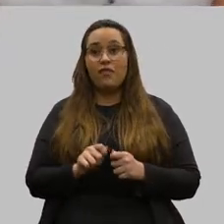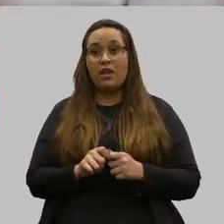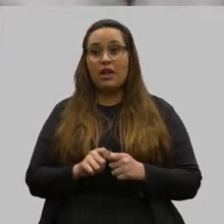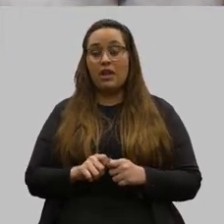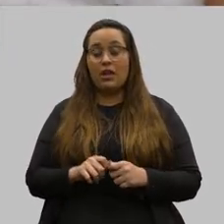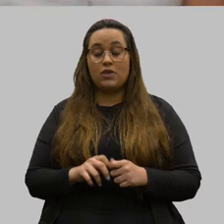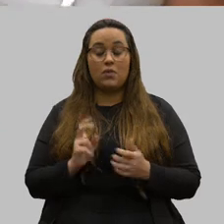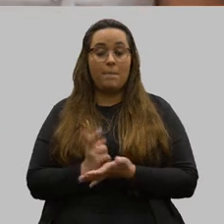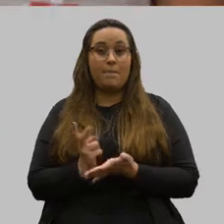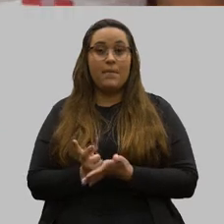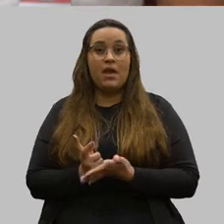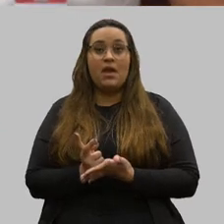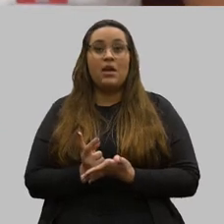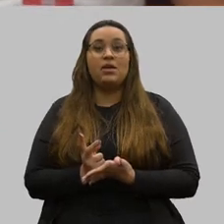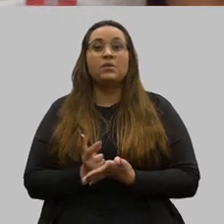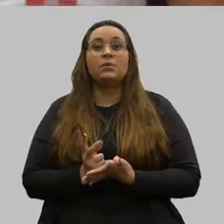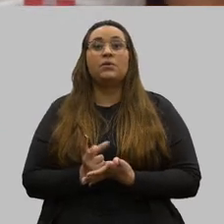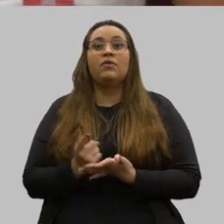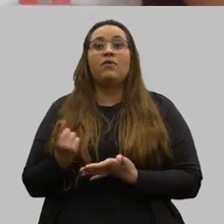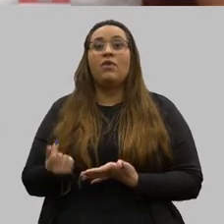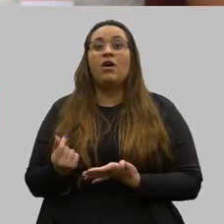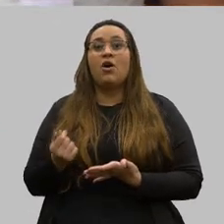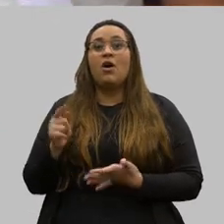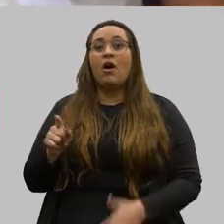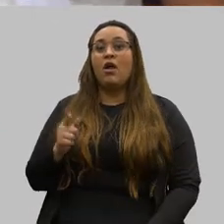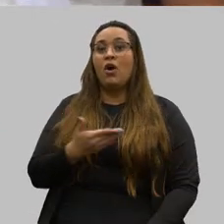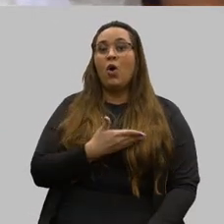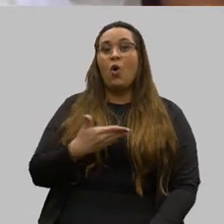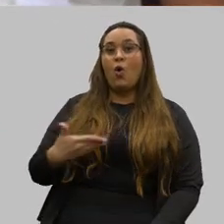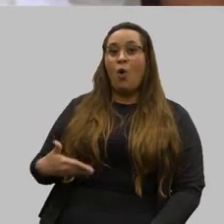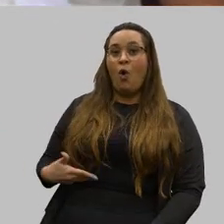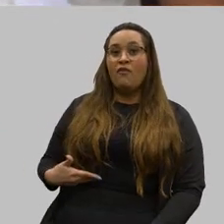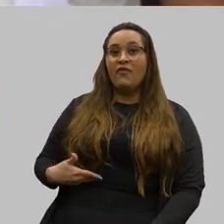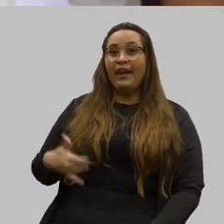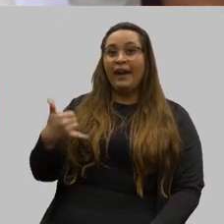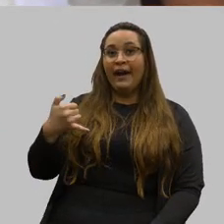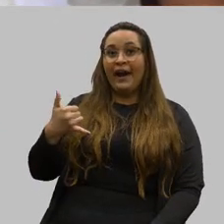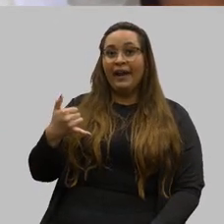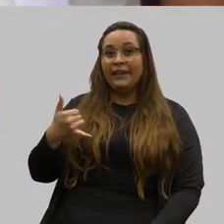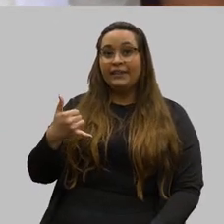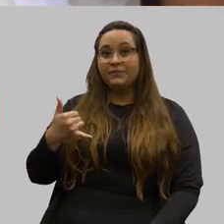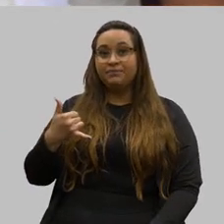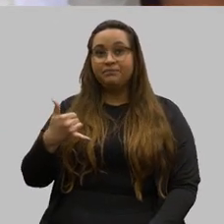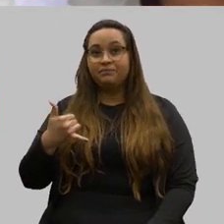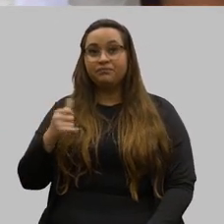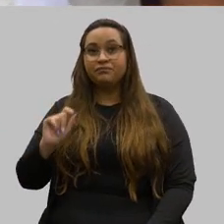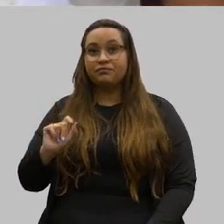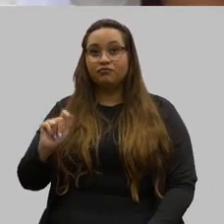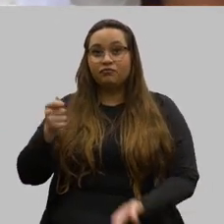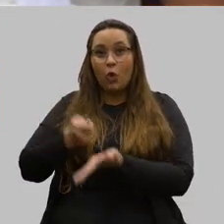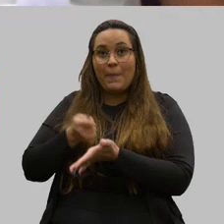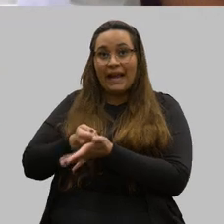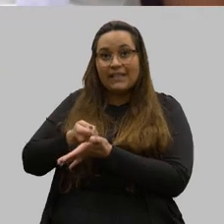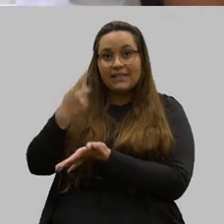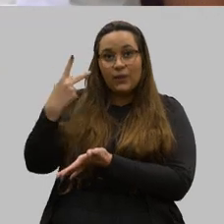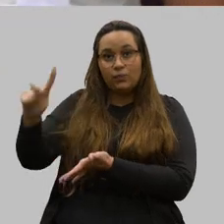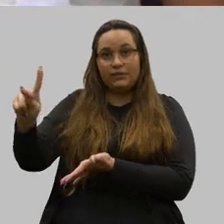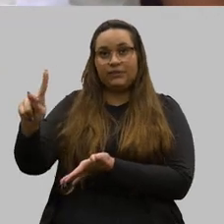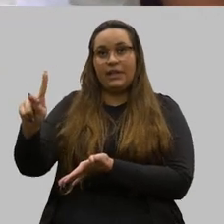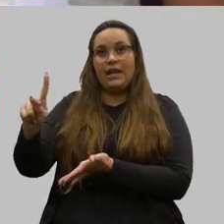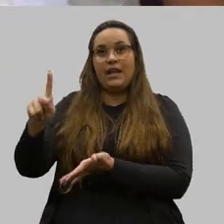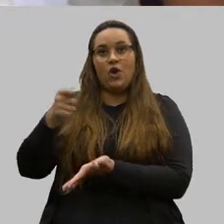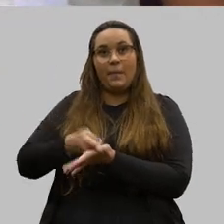emenda que o governador com a caneta dele de Governador com a obrigação dele que a